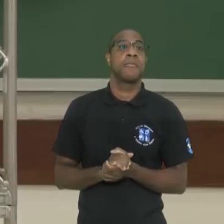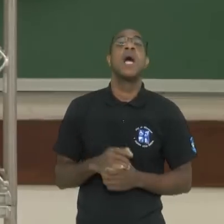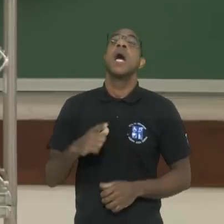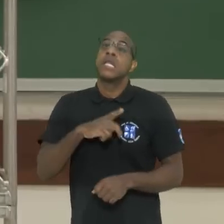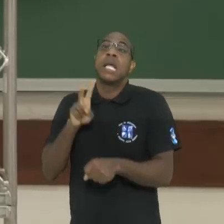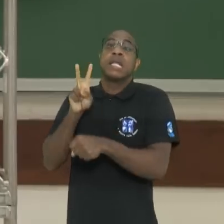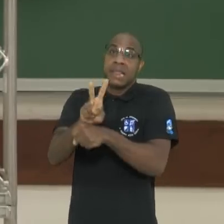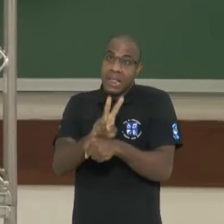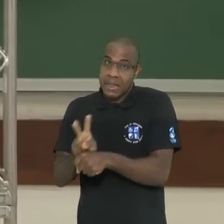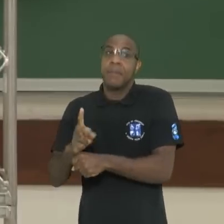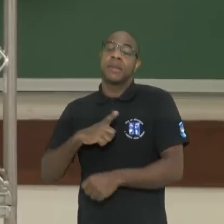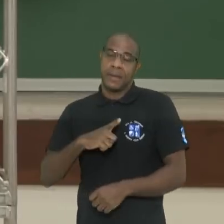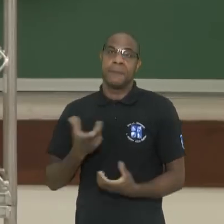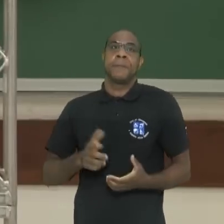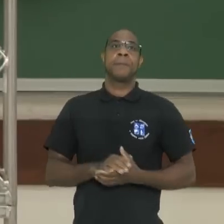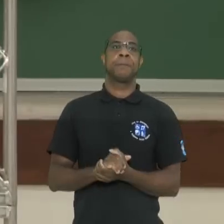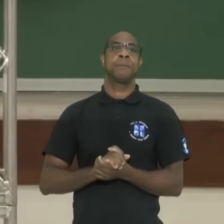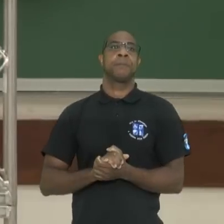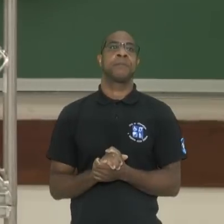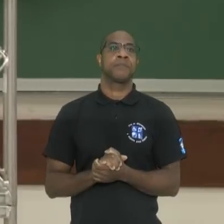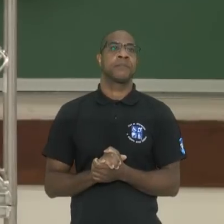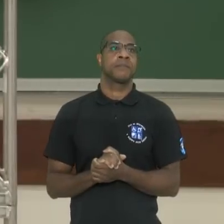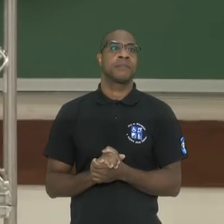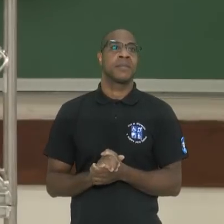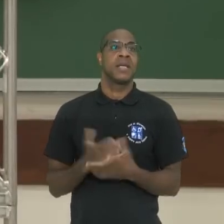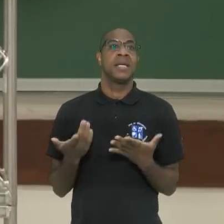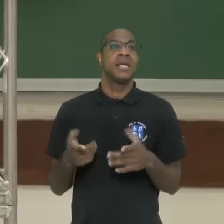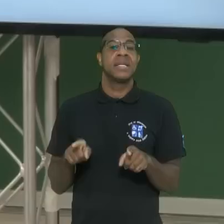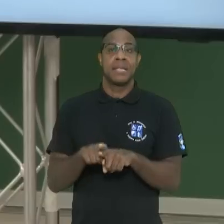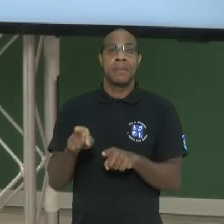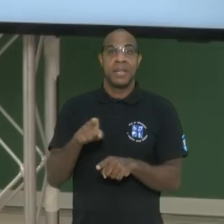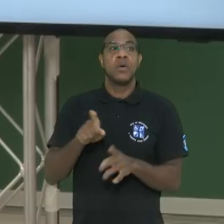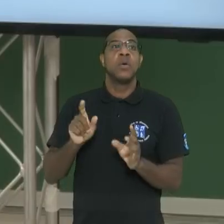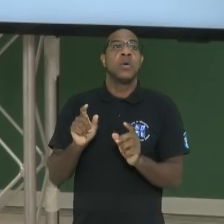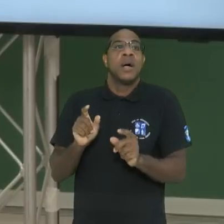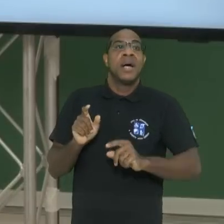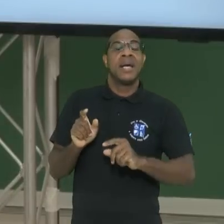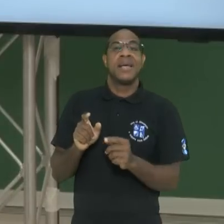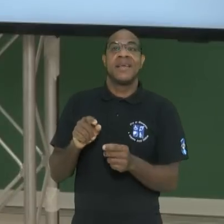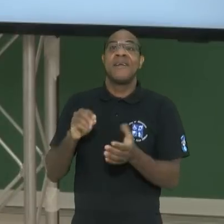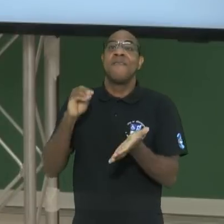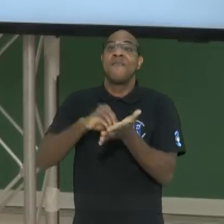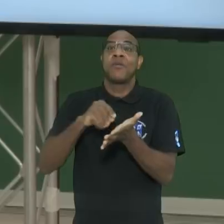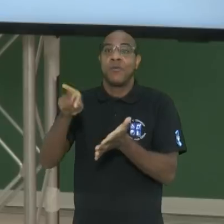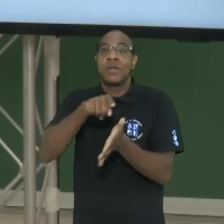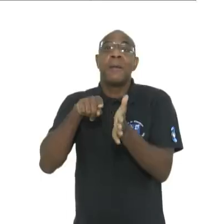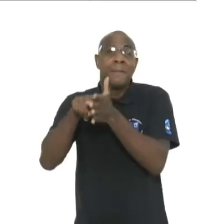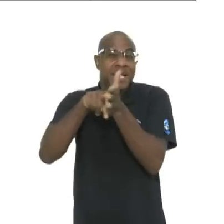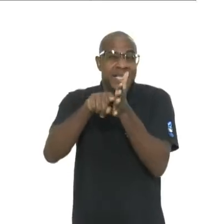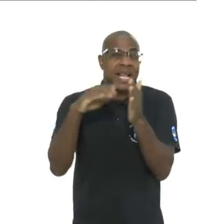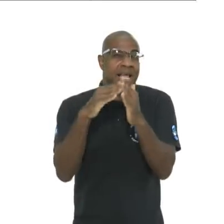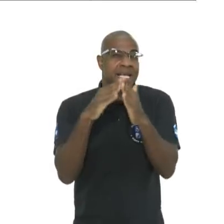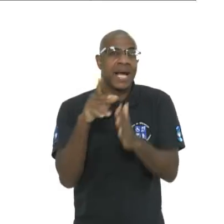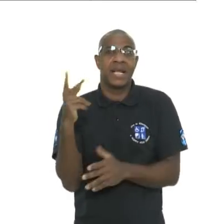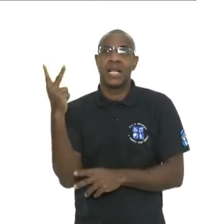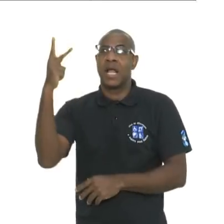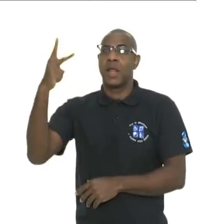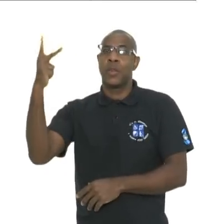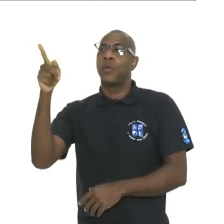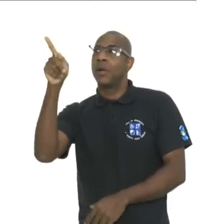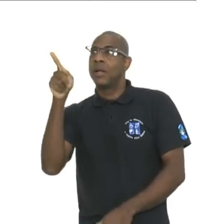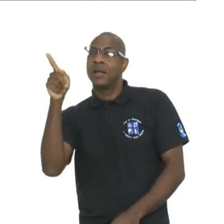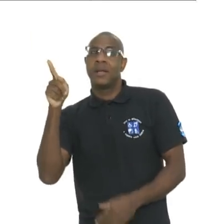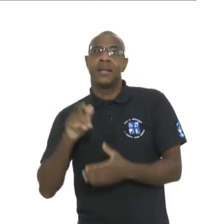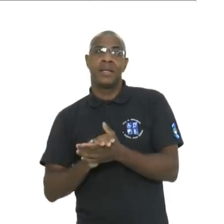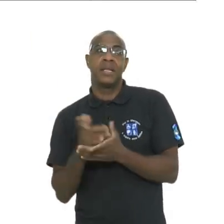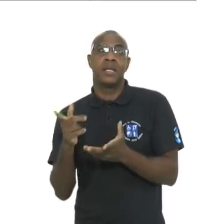e tem cura. E as 2 que ficaram para vocês pesquisarem em casa, pessoal: coqueluche e difteria. 2